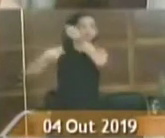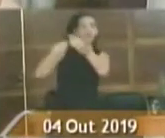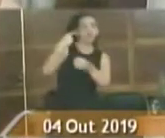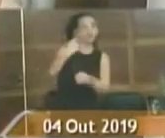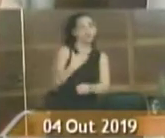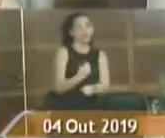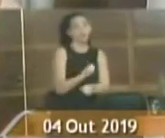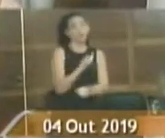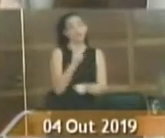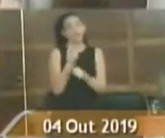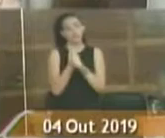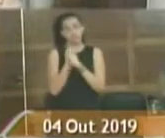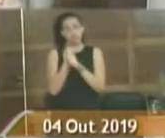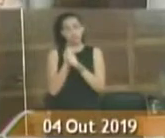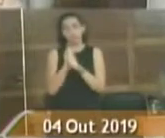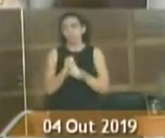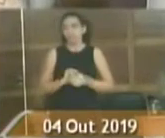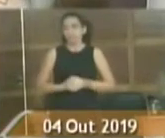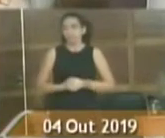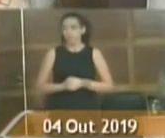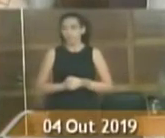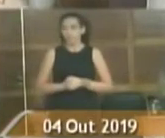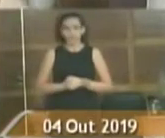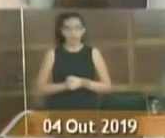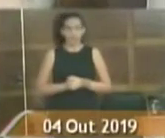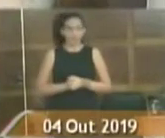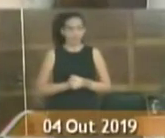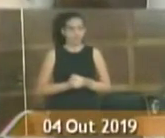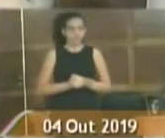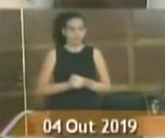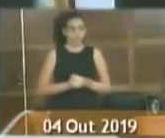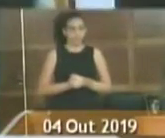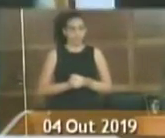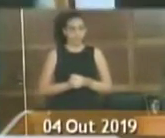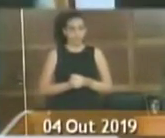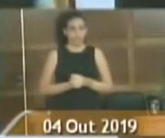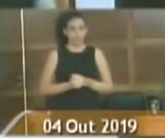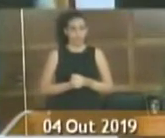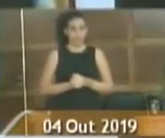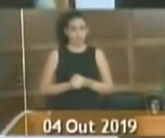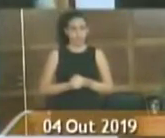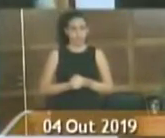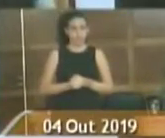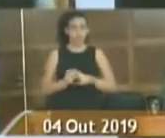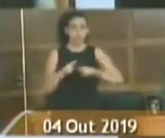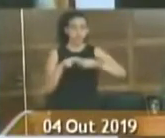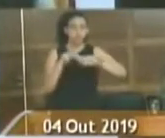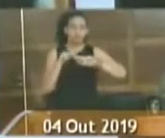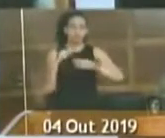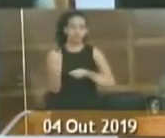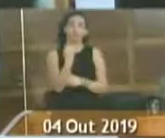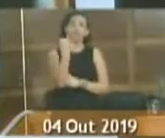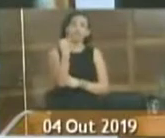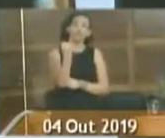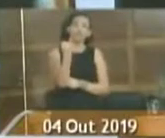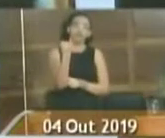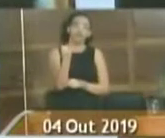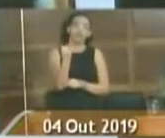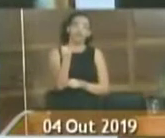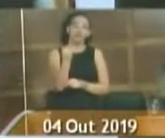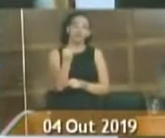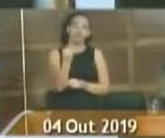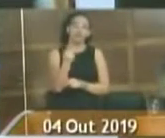ao longo desses anos. Pode passar, por favor. Por isso que é importante